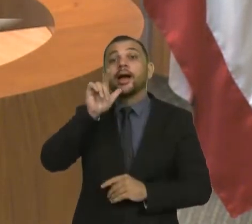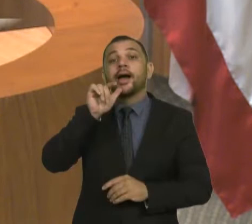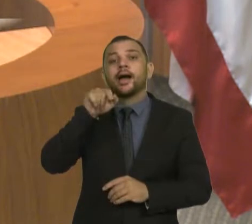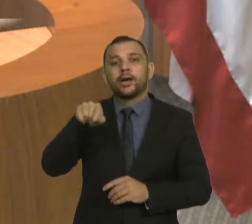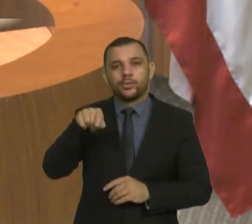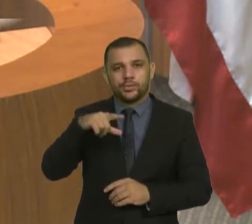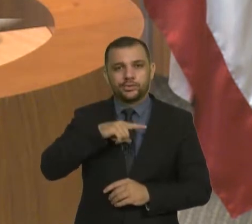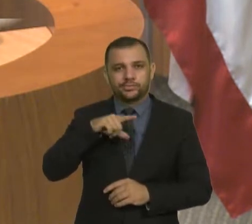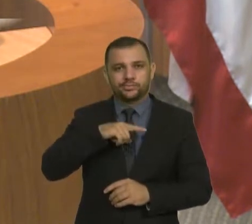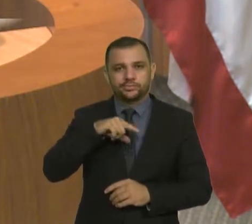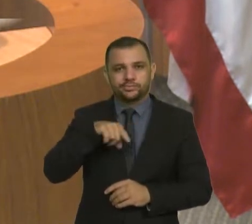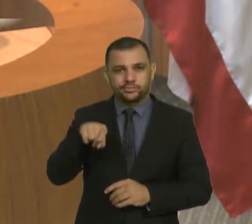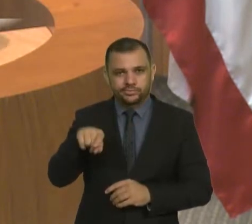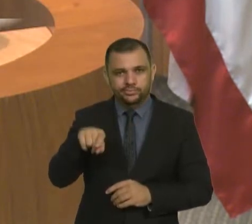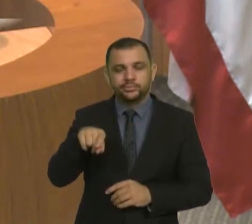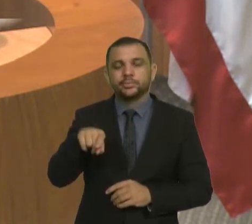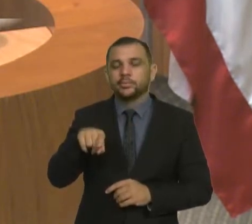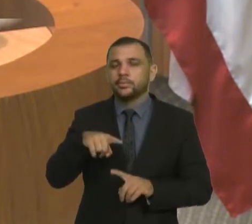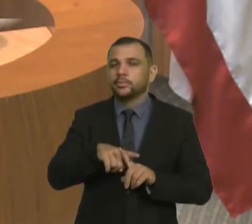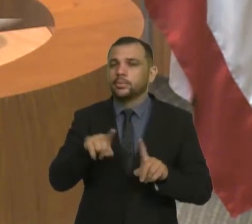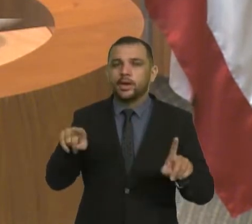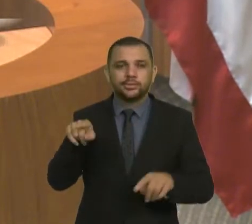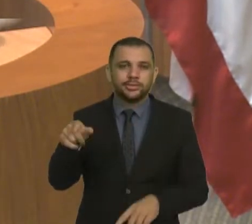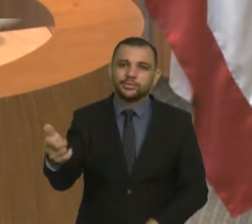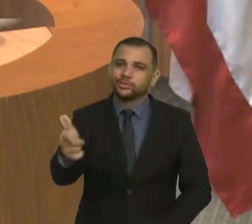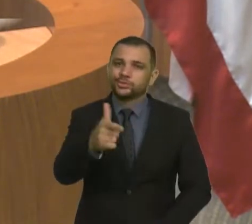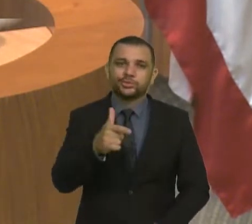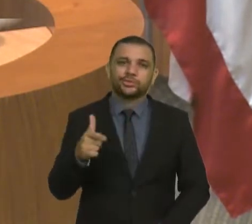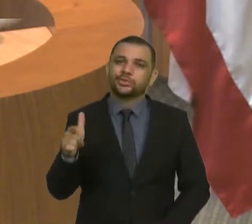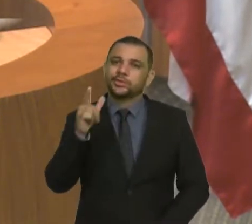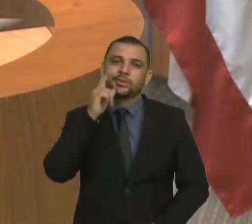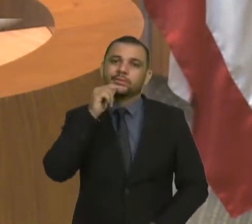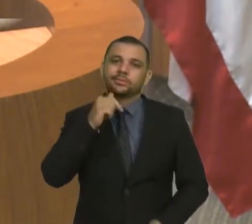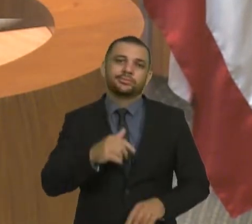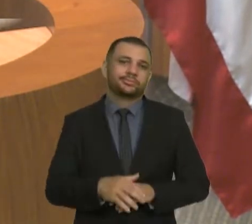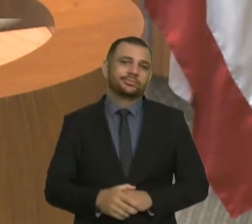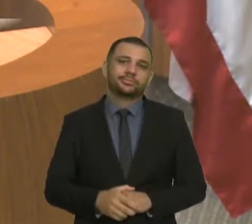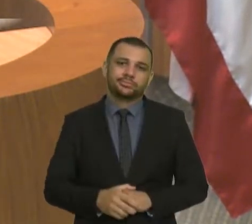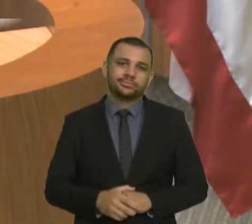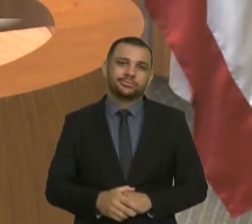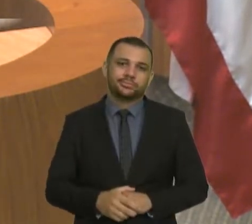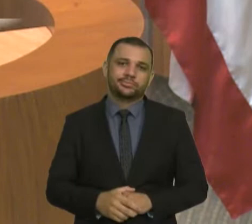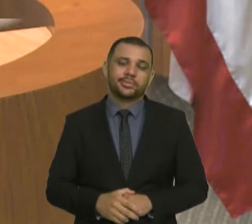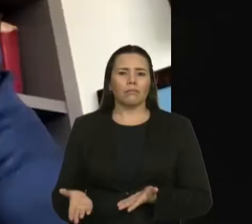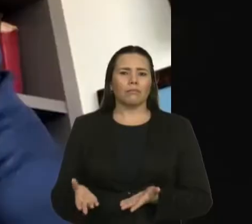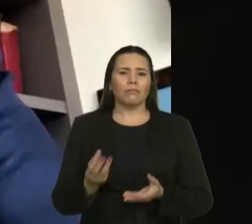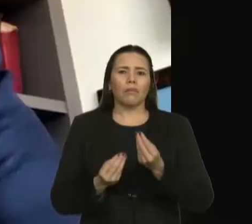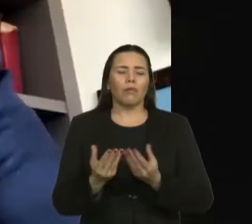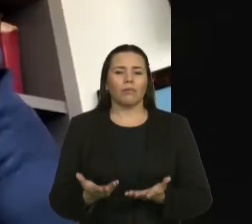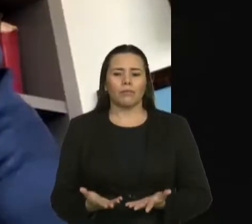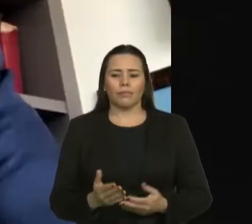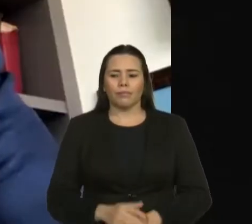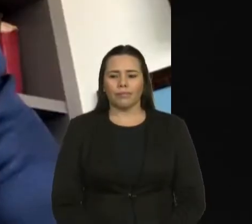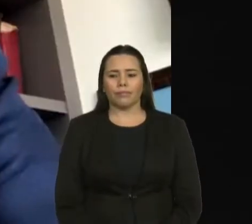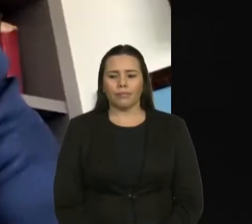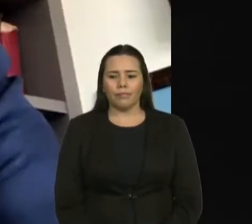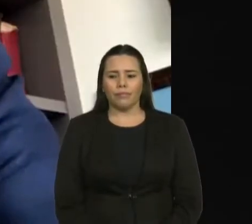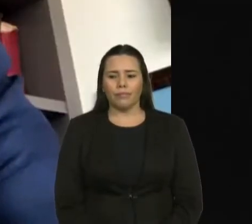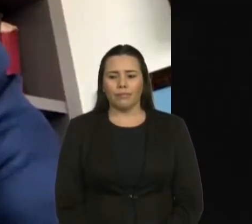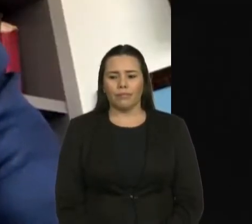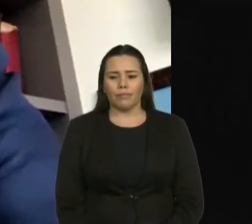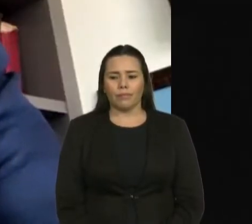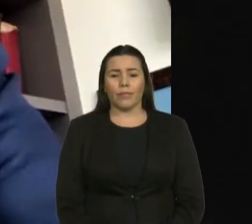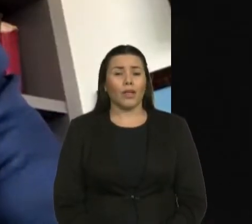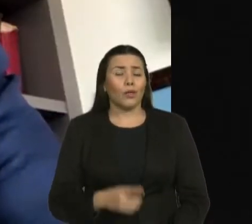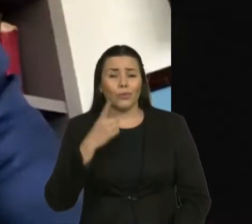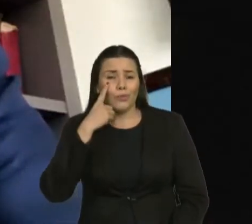necessidade de asfaltamento e fornecimento de água de qualidade em um condomínio de São Luís. Em seguida, nós tivemos